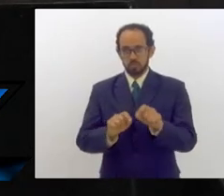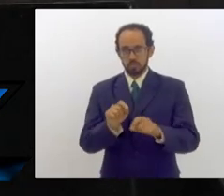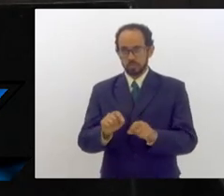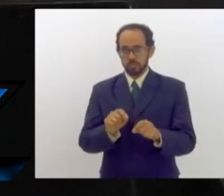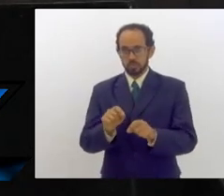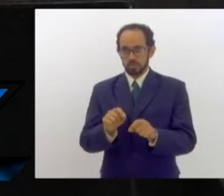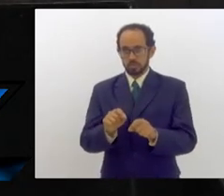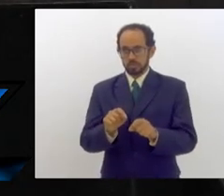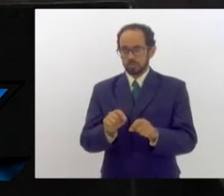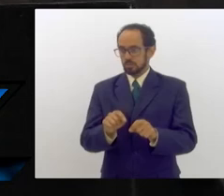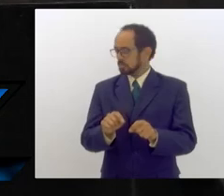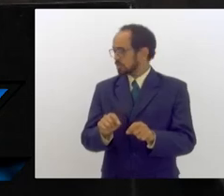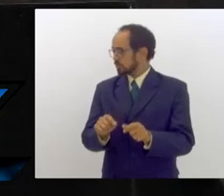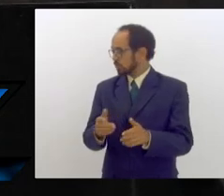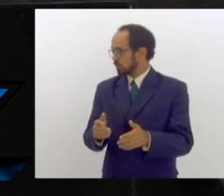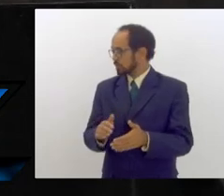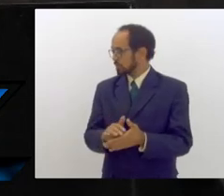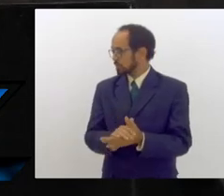cinco estrelas